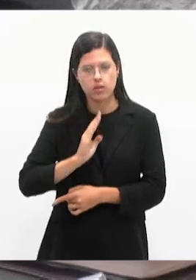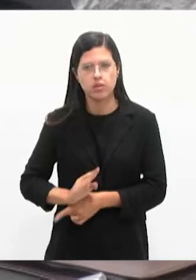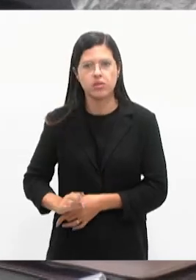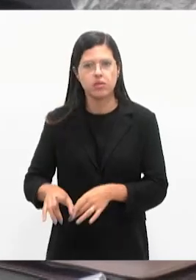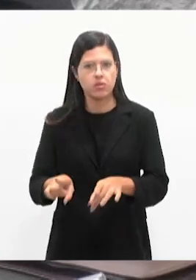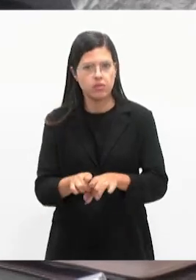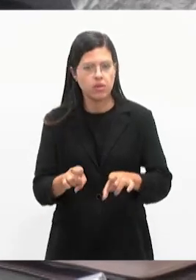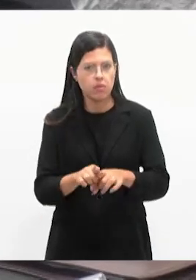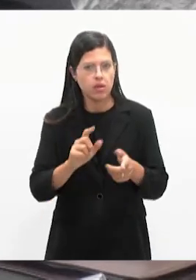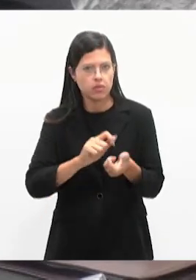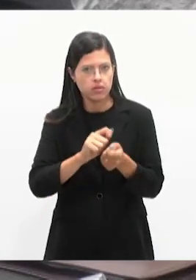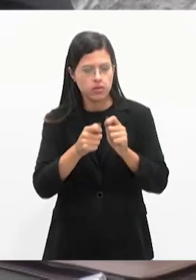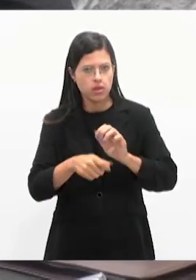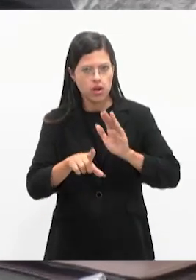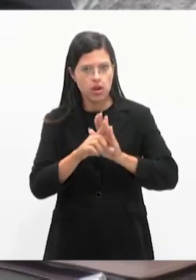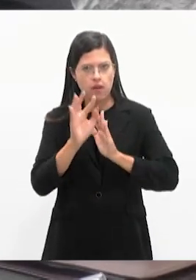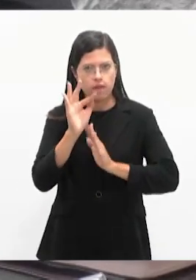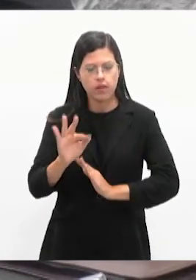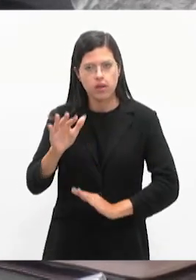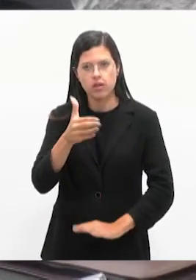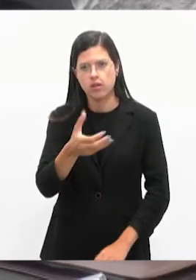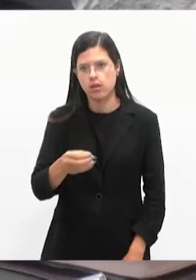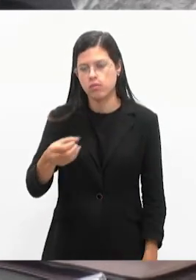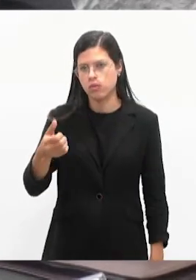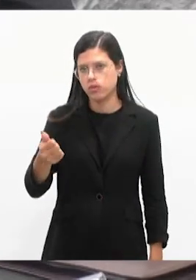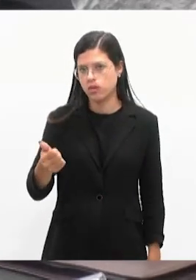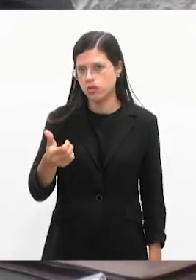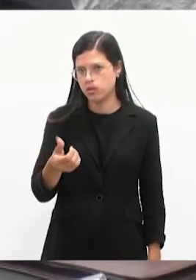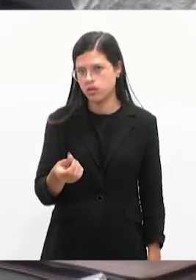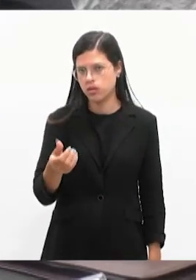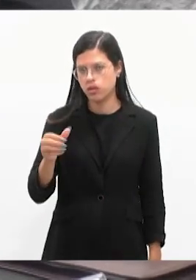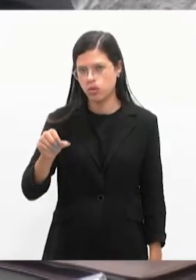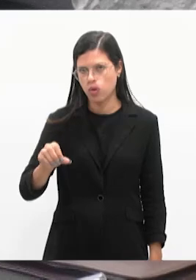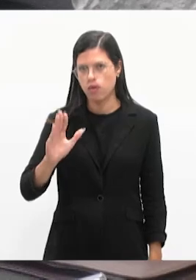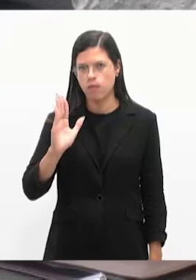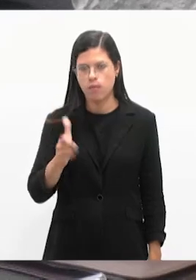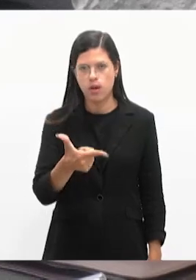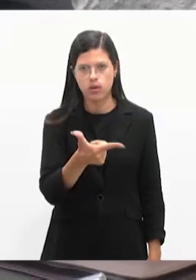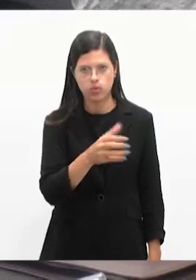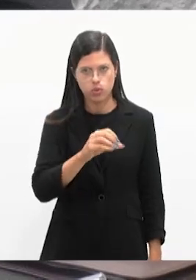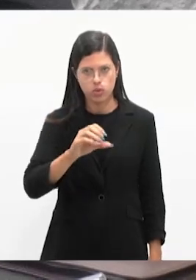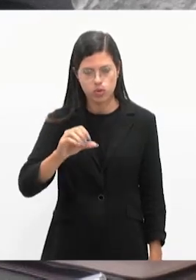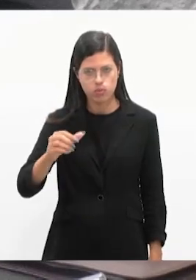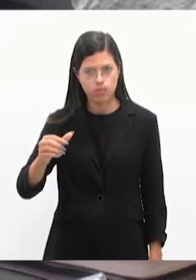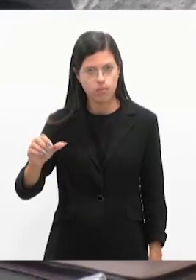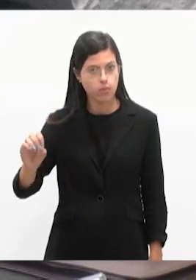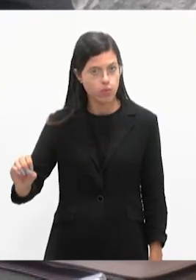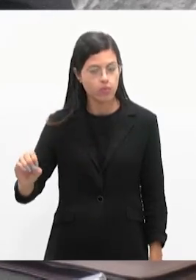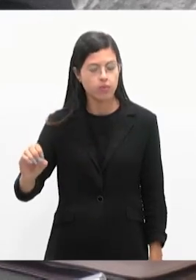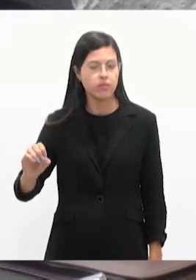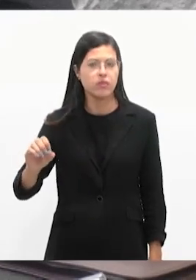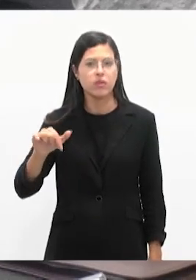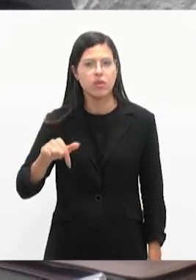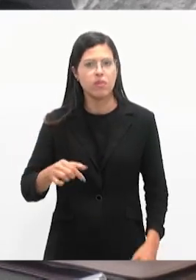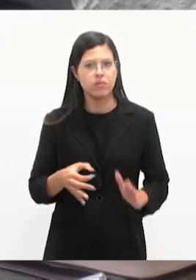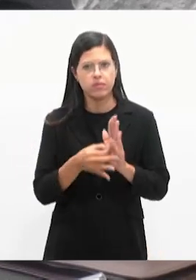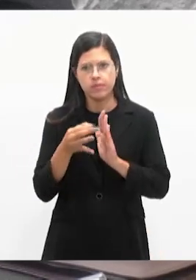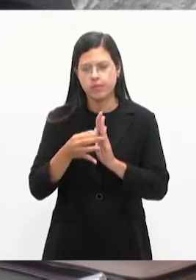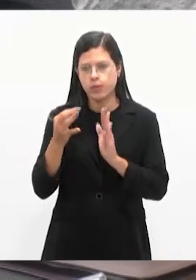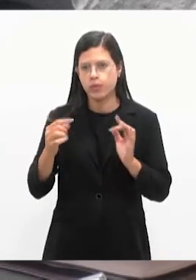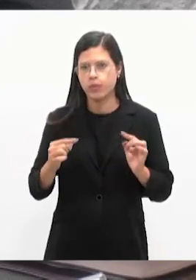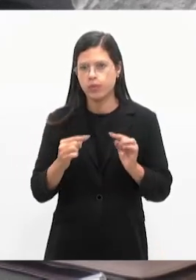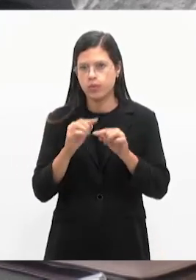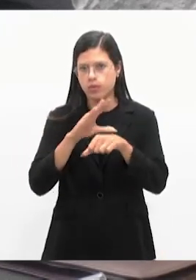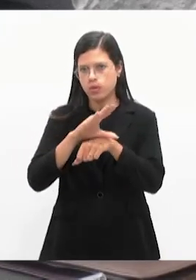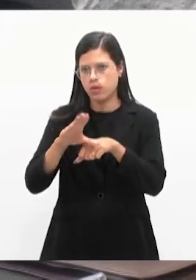aos preceitos da Lei Federal número 10.169, de 2000. O parecer é pela constitucionalidade com